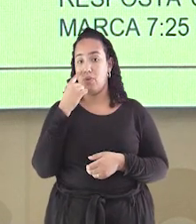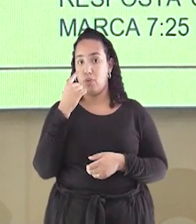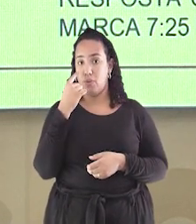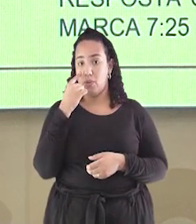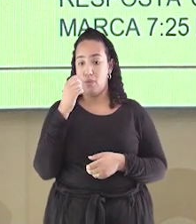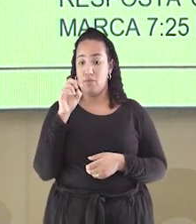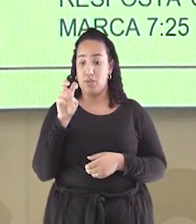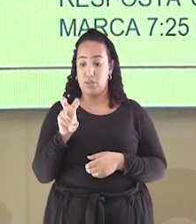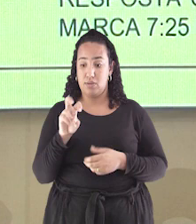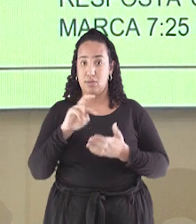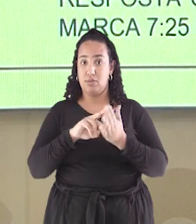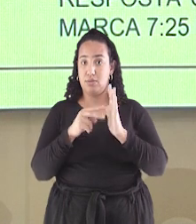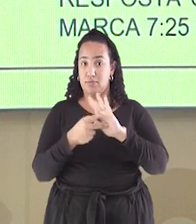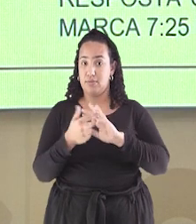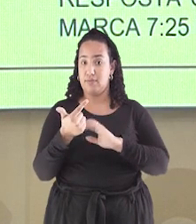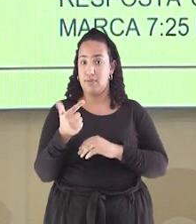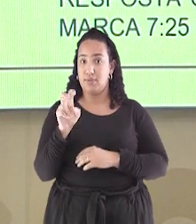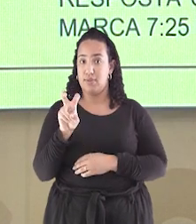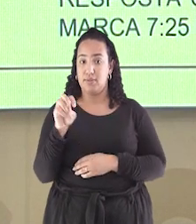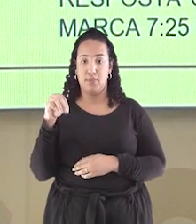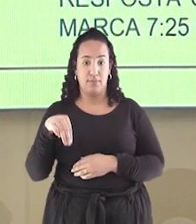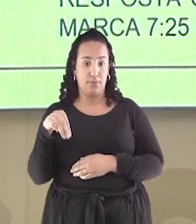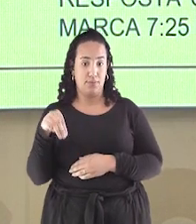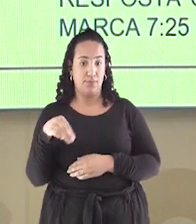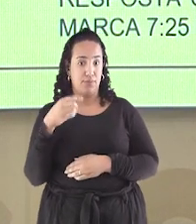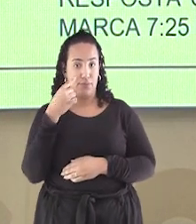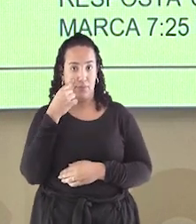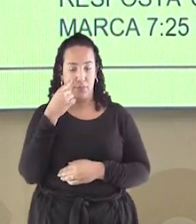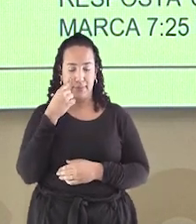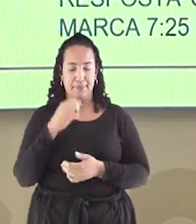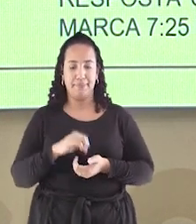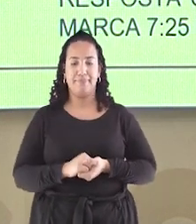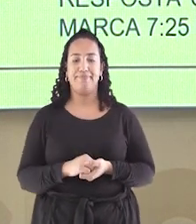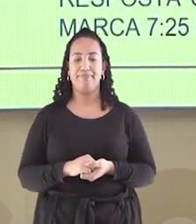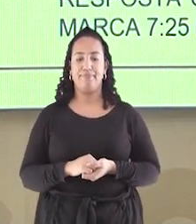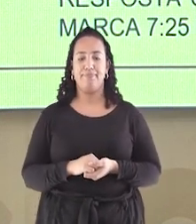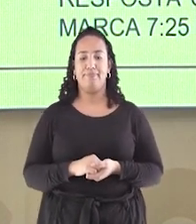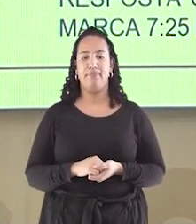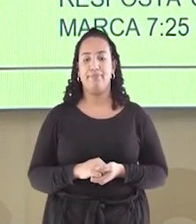que nos minutos representa 25 minutos. Então, vamos ver?